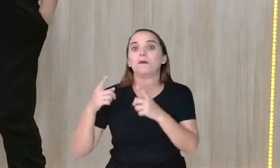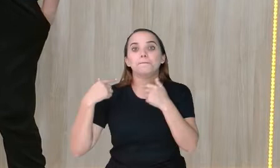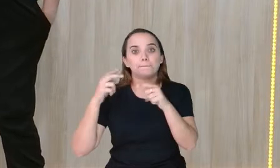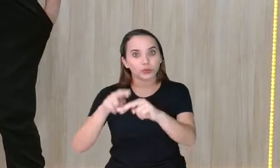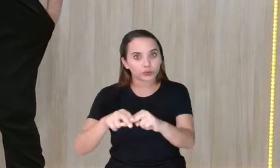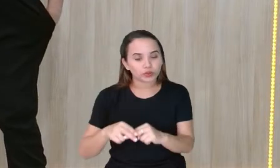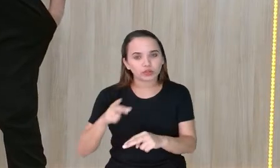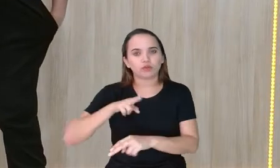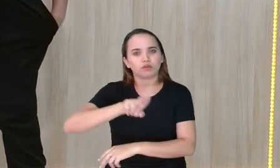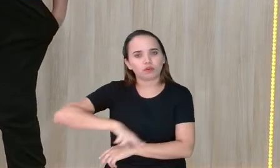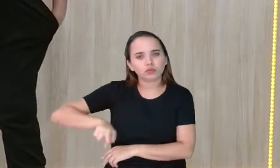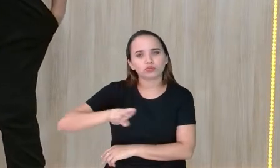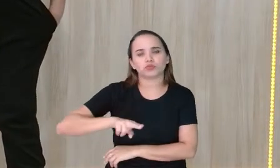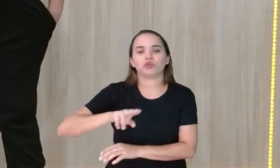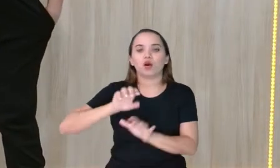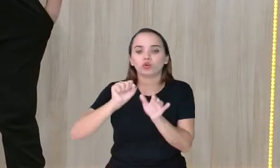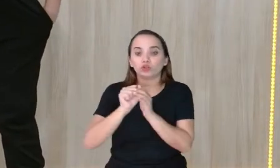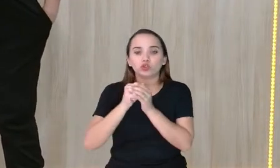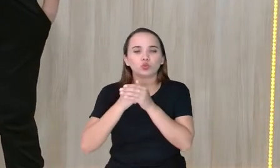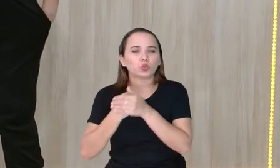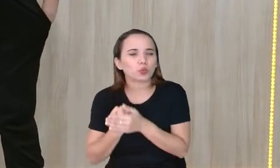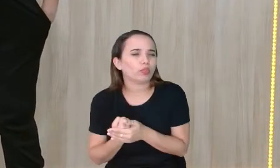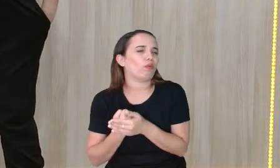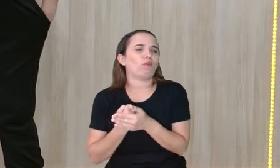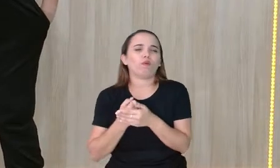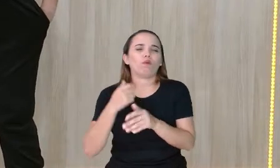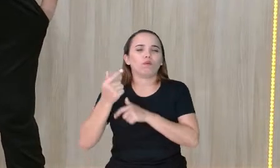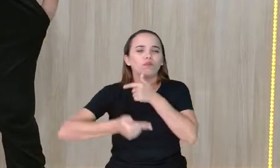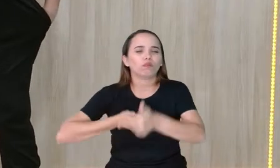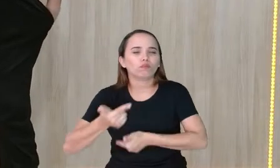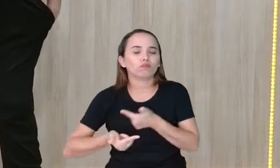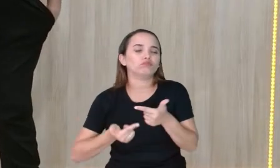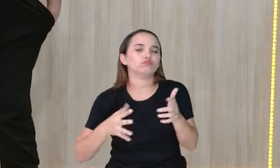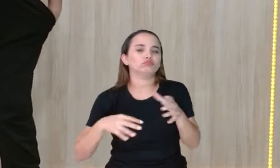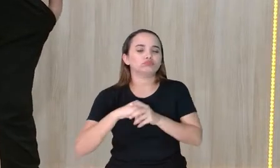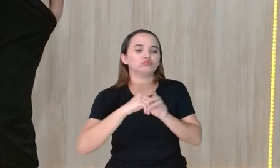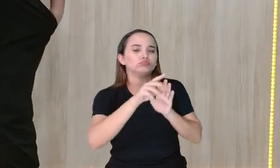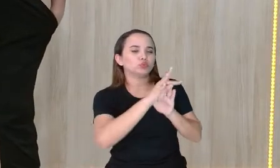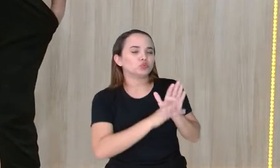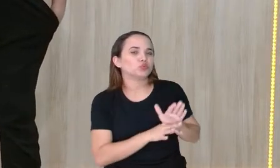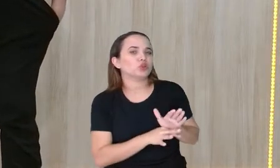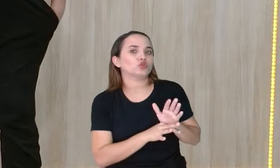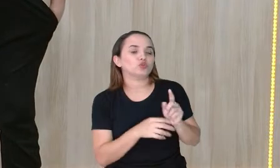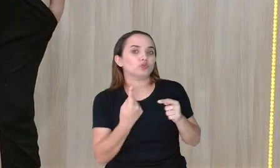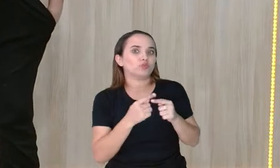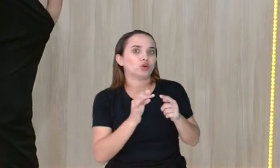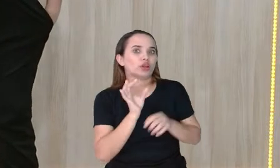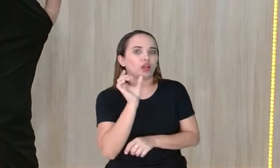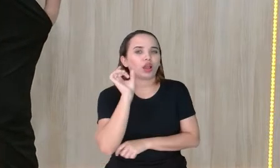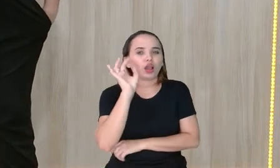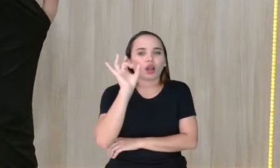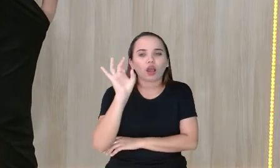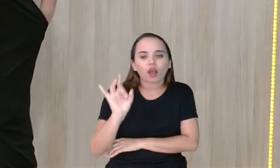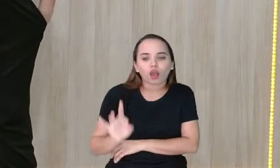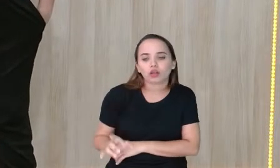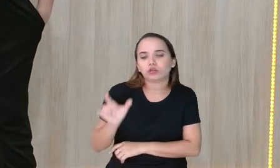vai trabalhar o contexto, a gente precisa ficar atento. Ali, toda palavra ela foi escolhida